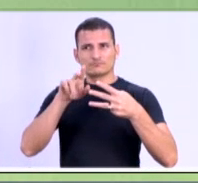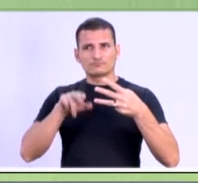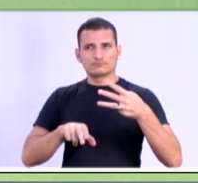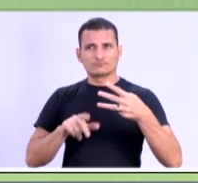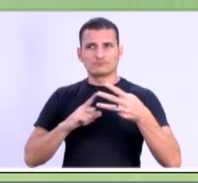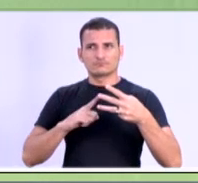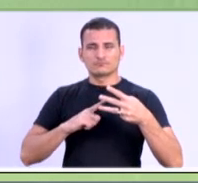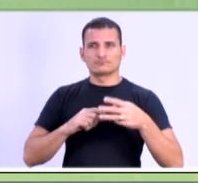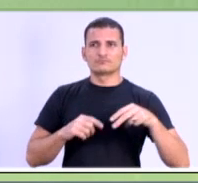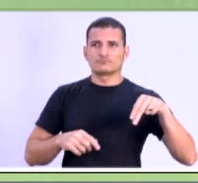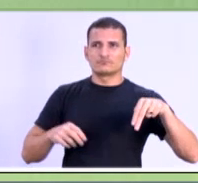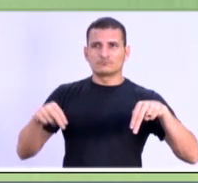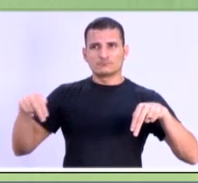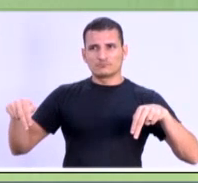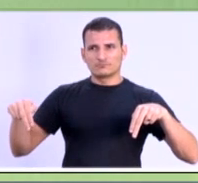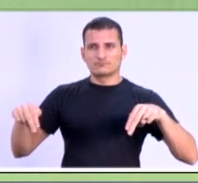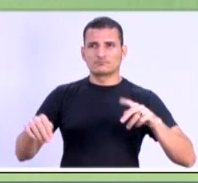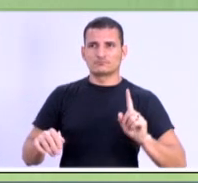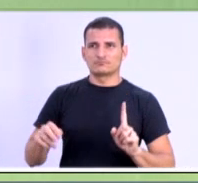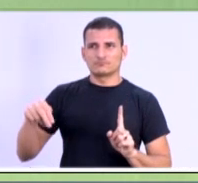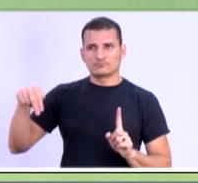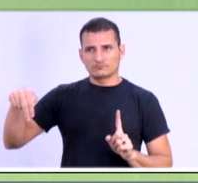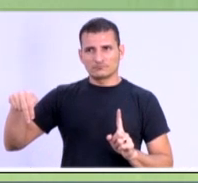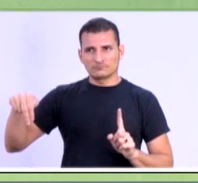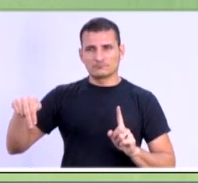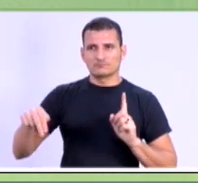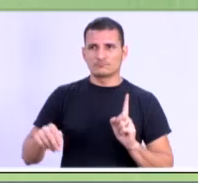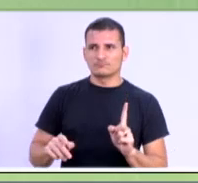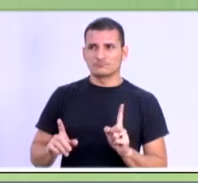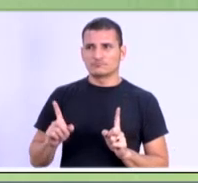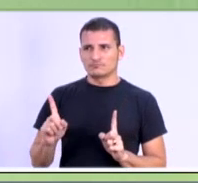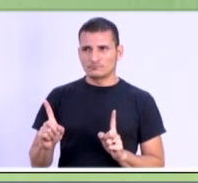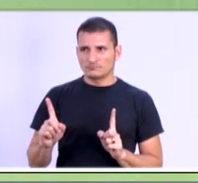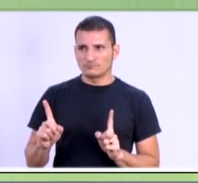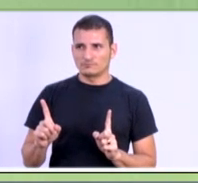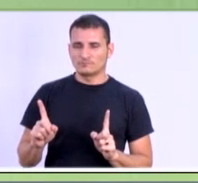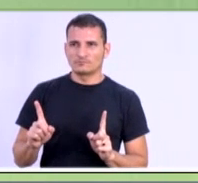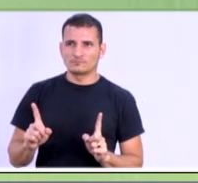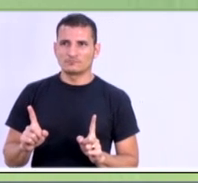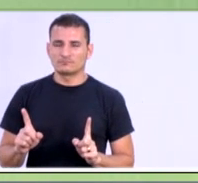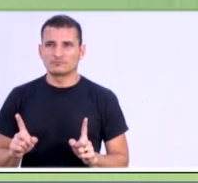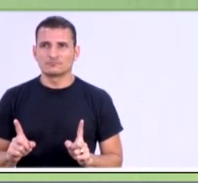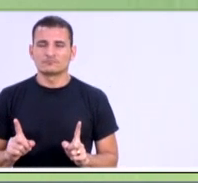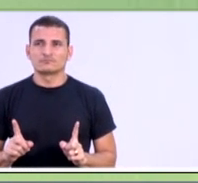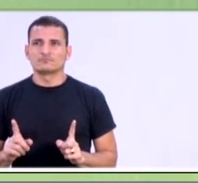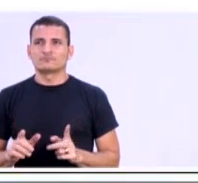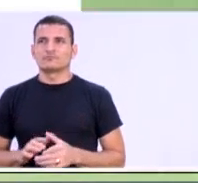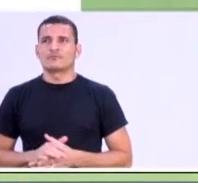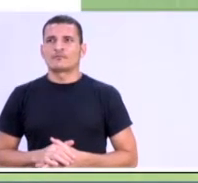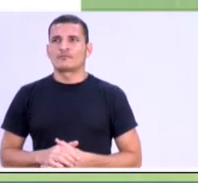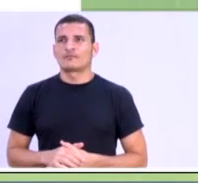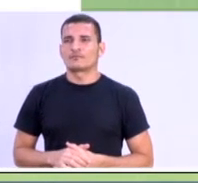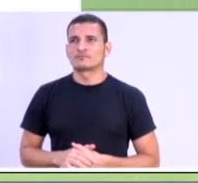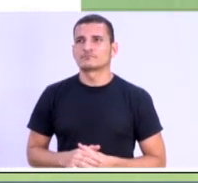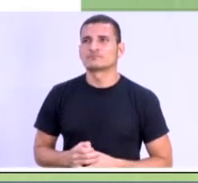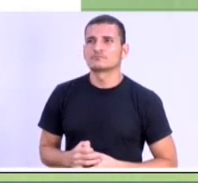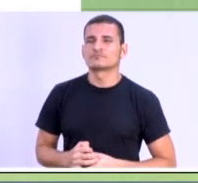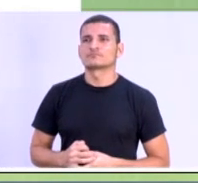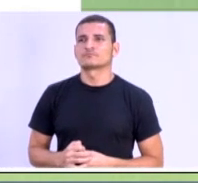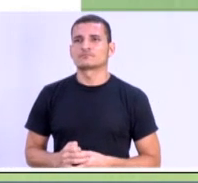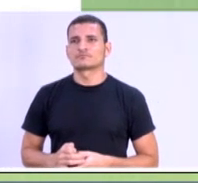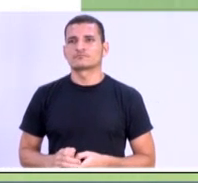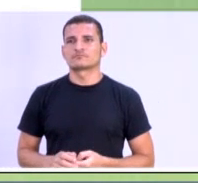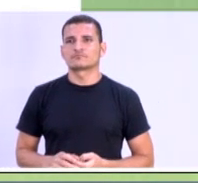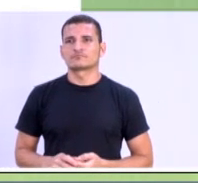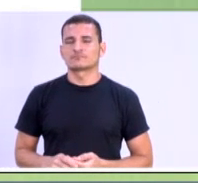associação. Associação de N por N, 1 por N e de 1 para 1. Isso a gente vê no mundo real, direto, né?